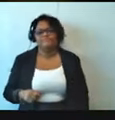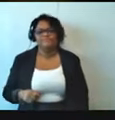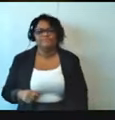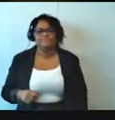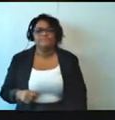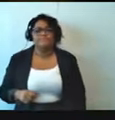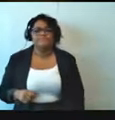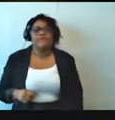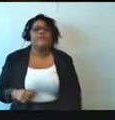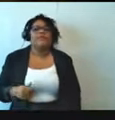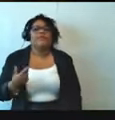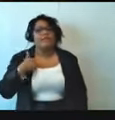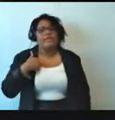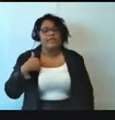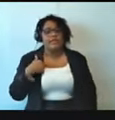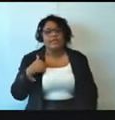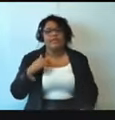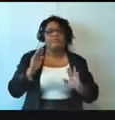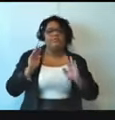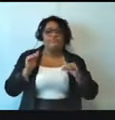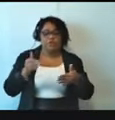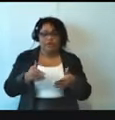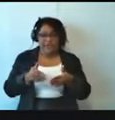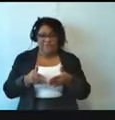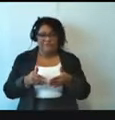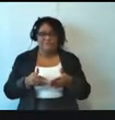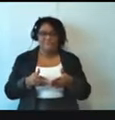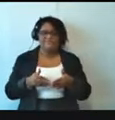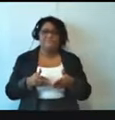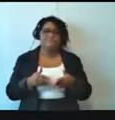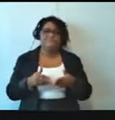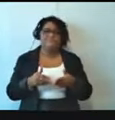me ater particularmente,